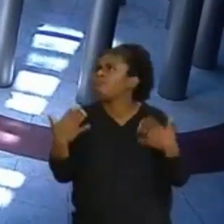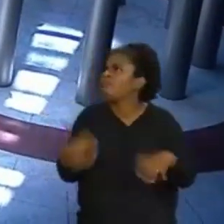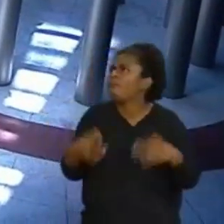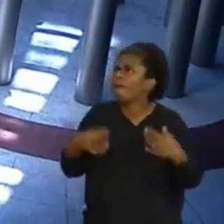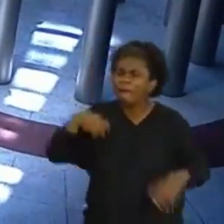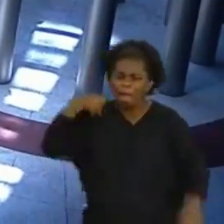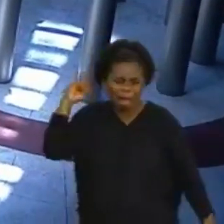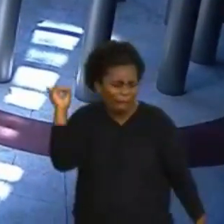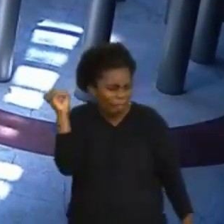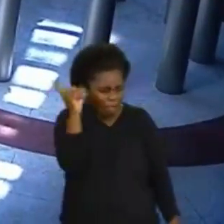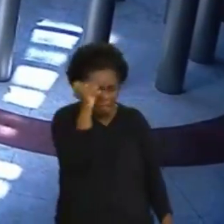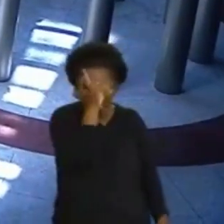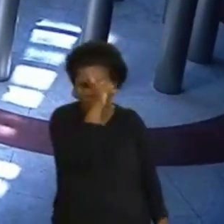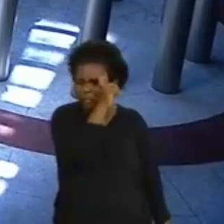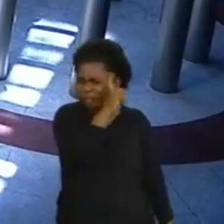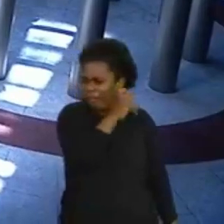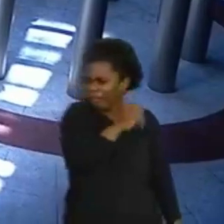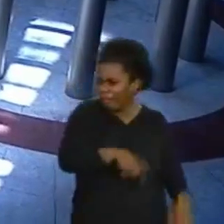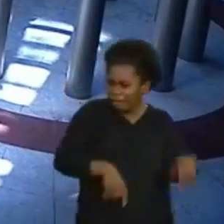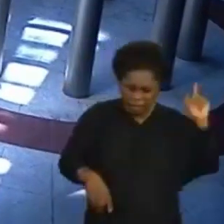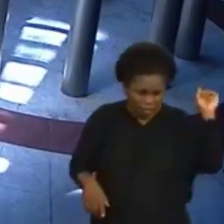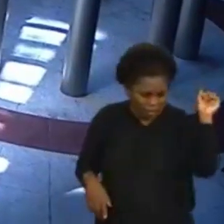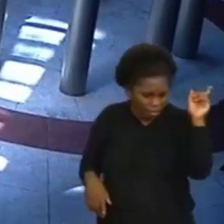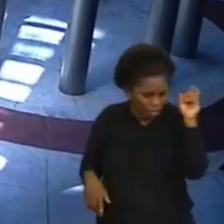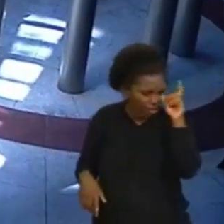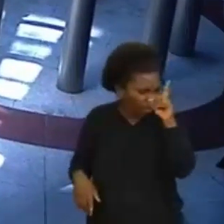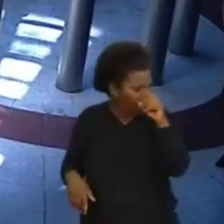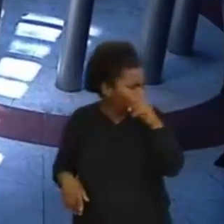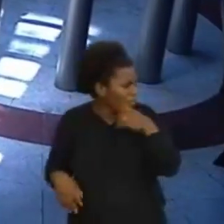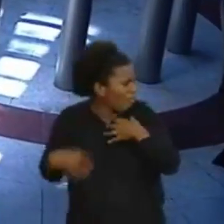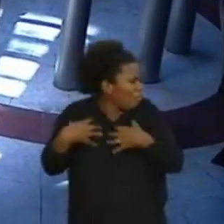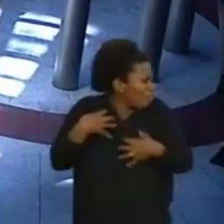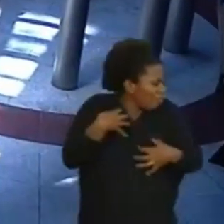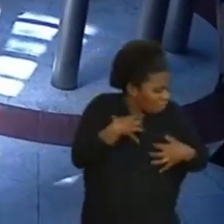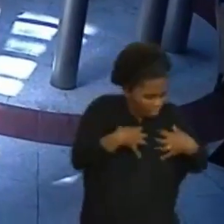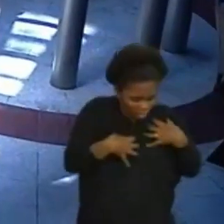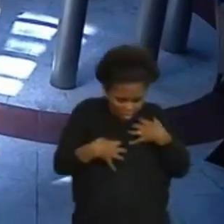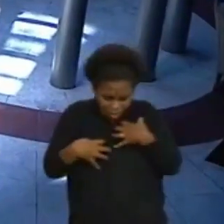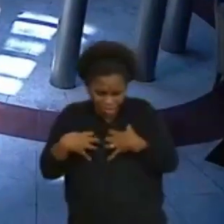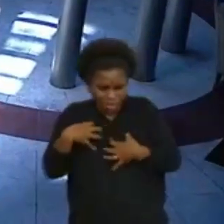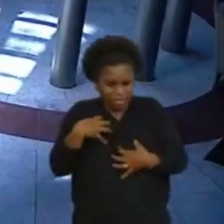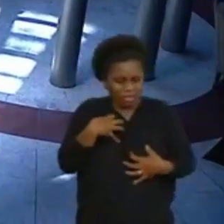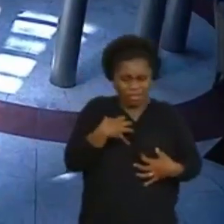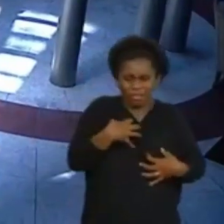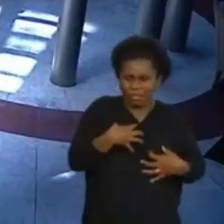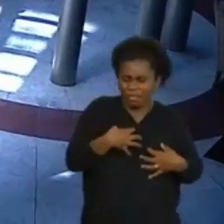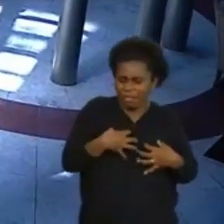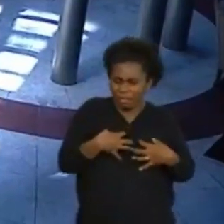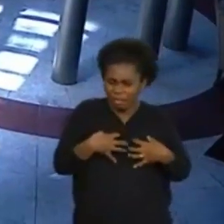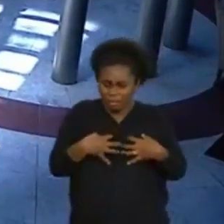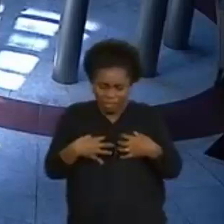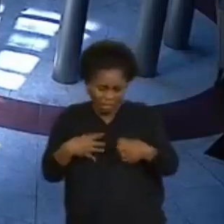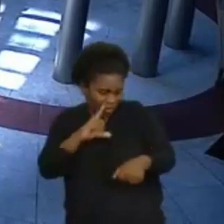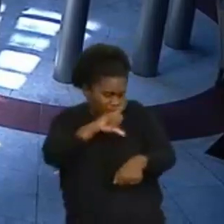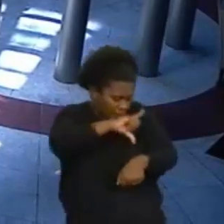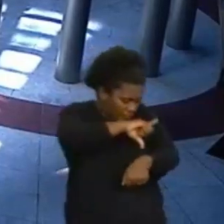Quando o vento está revolto e o mar não quer se acalmar.